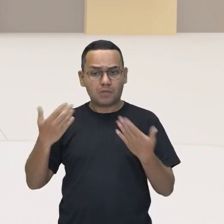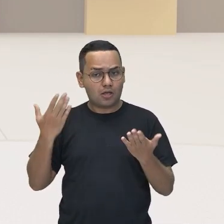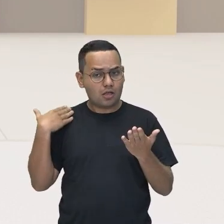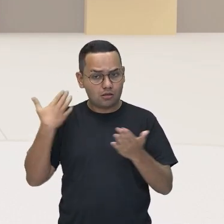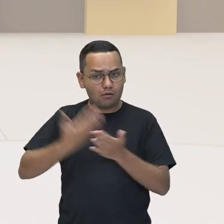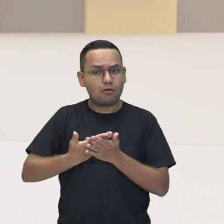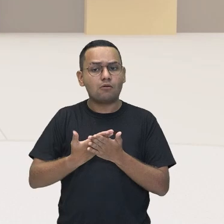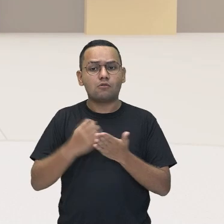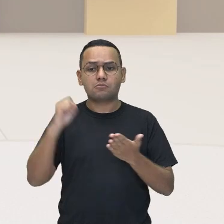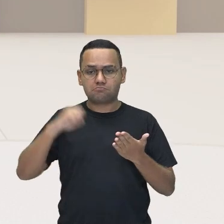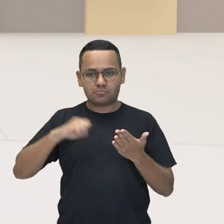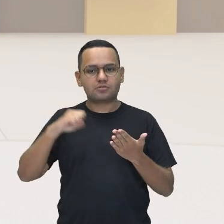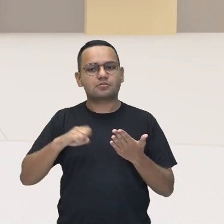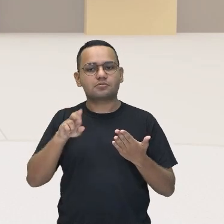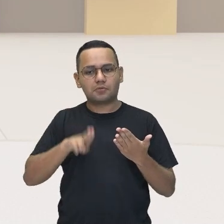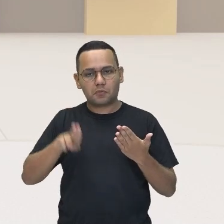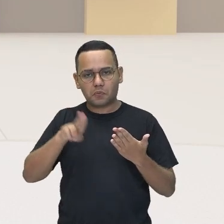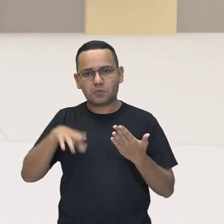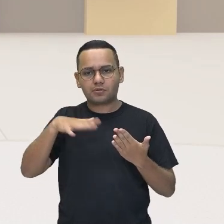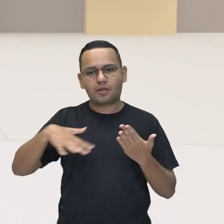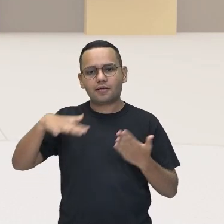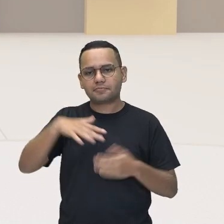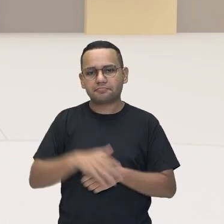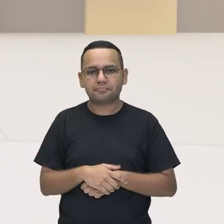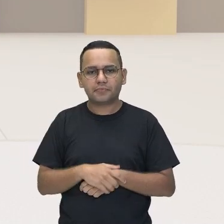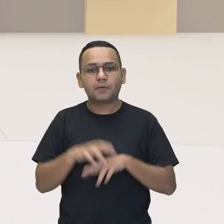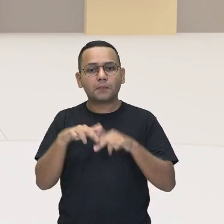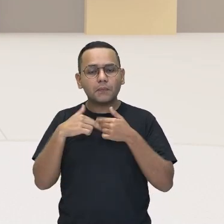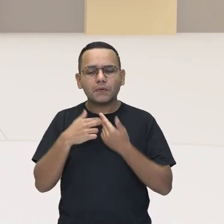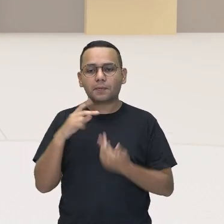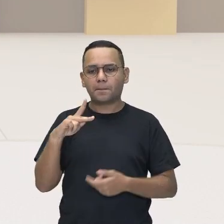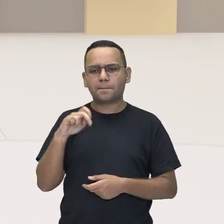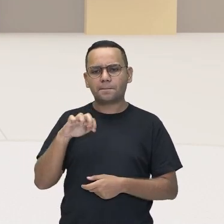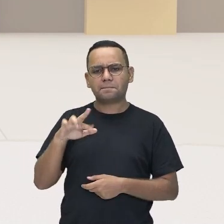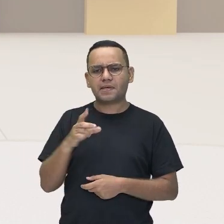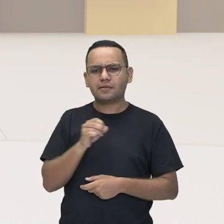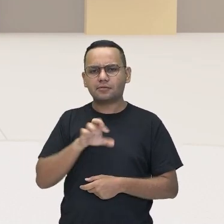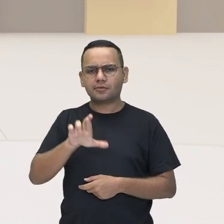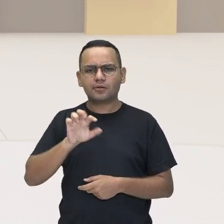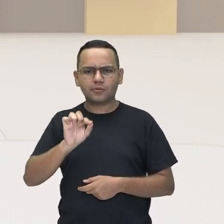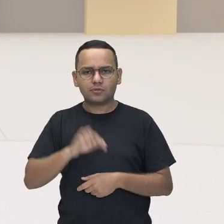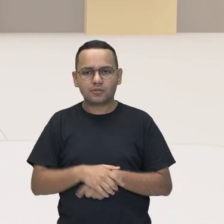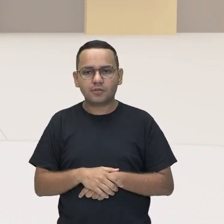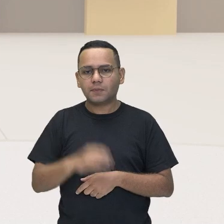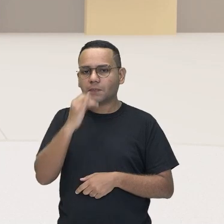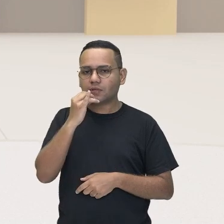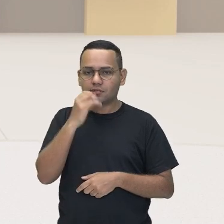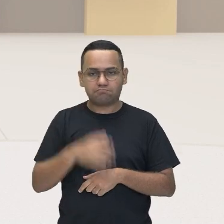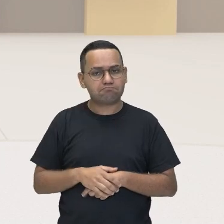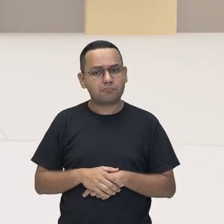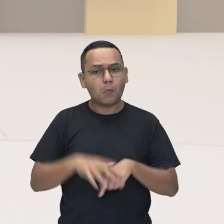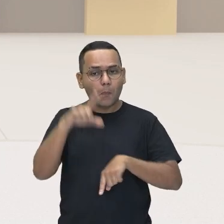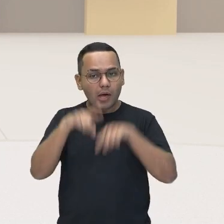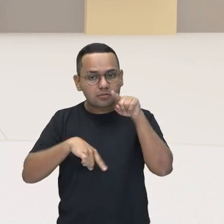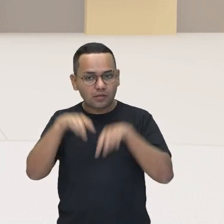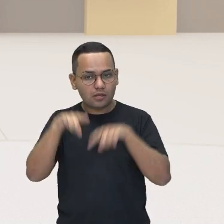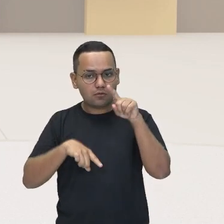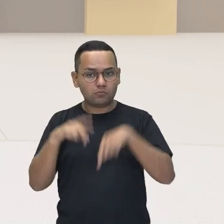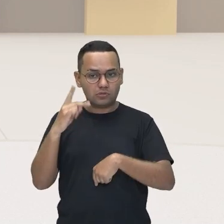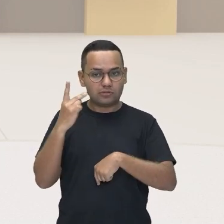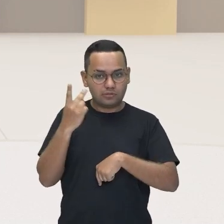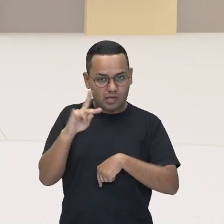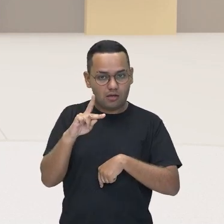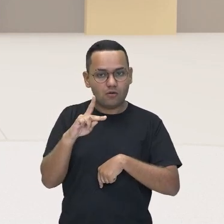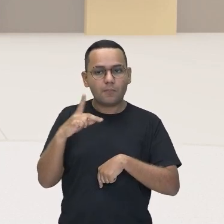no mercado de crédito. O penhor, de maneira resumida, nada mais é do que entregar algum bem de valor como garantia de um